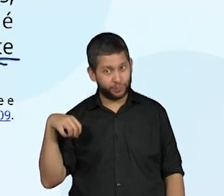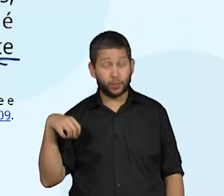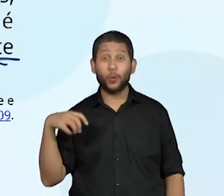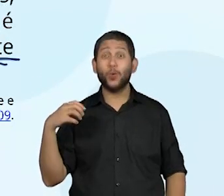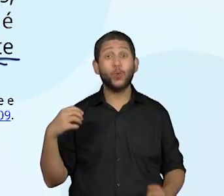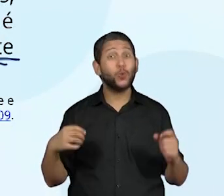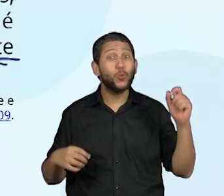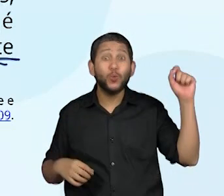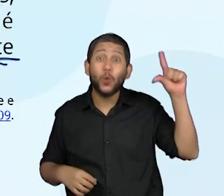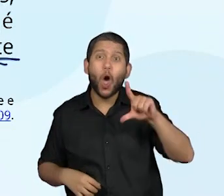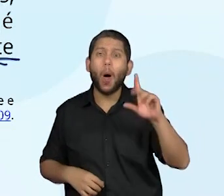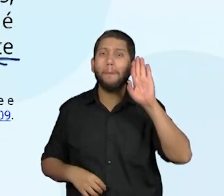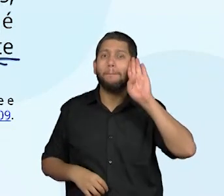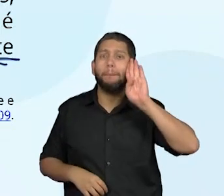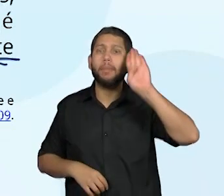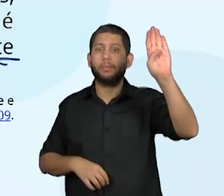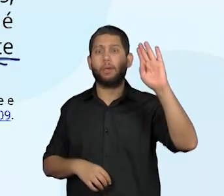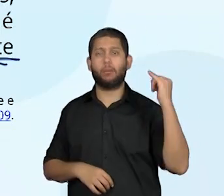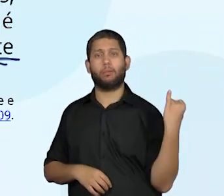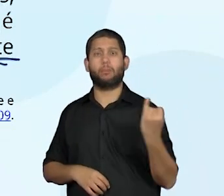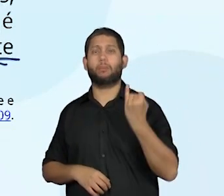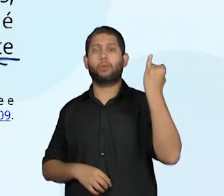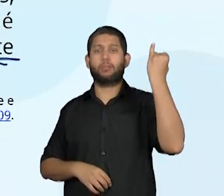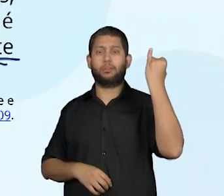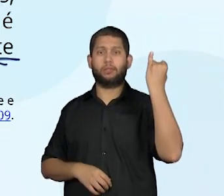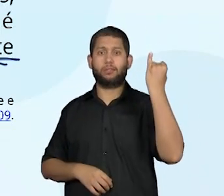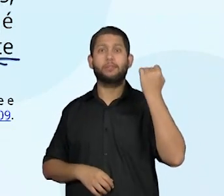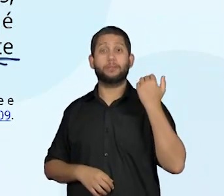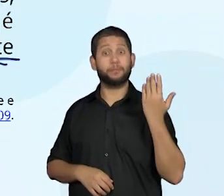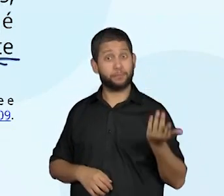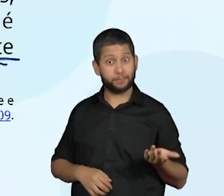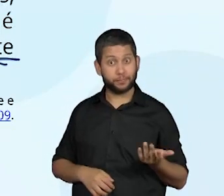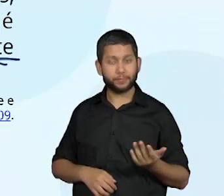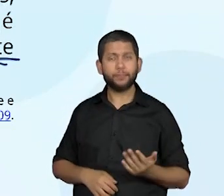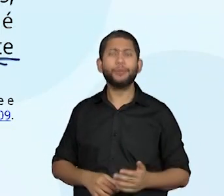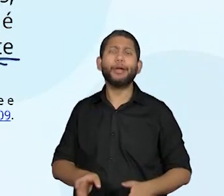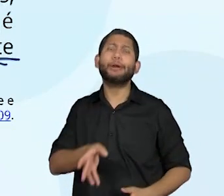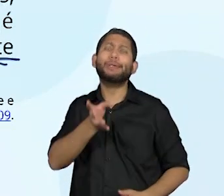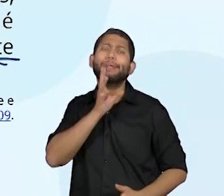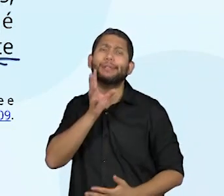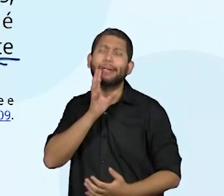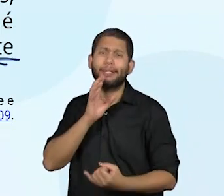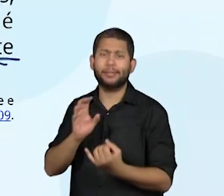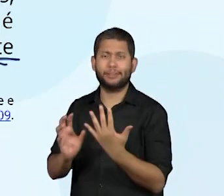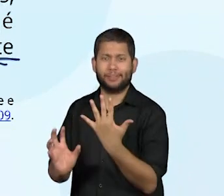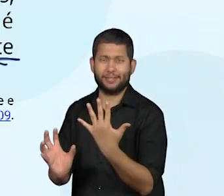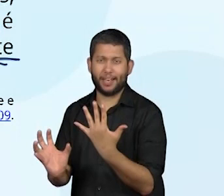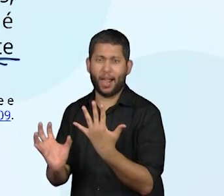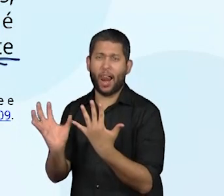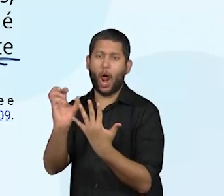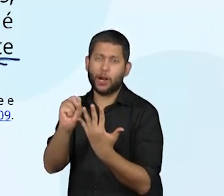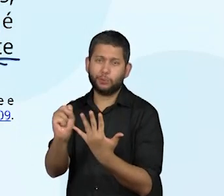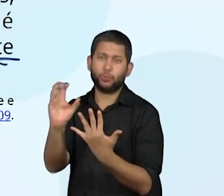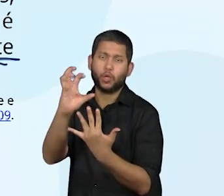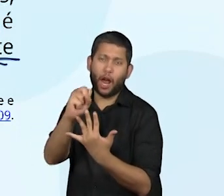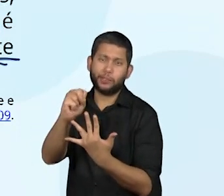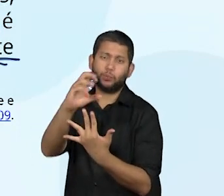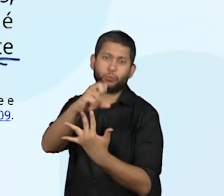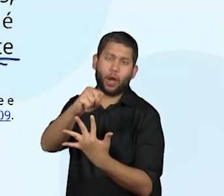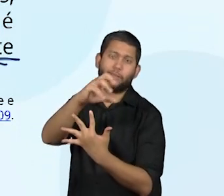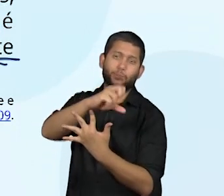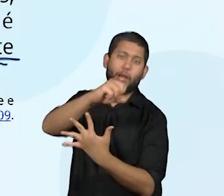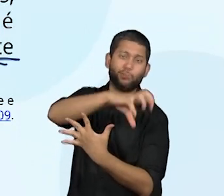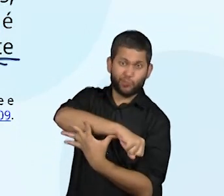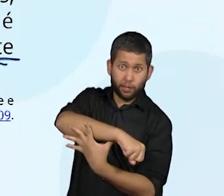alimentar. Tá bom? Esse texto aí tá lá no livro de vocês, de Sociedade e